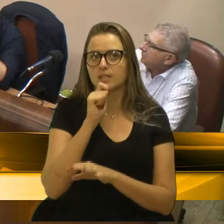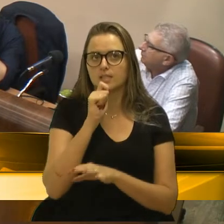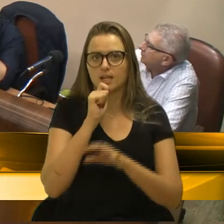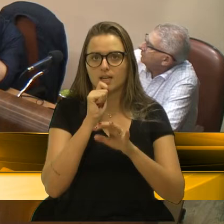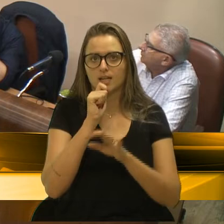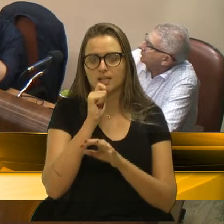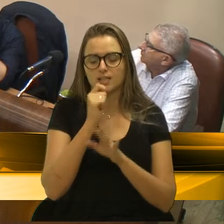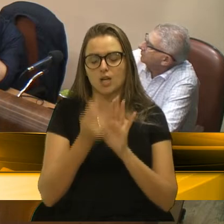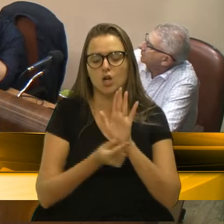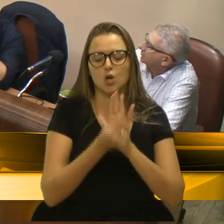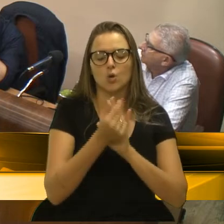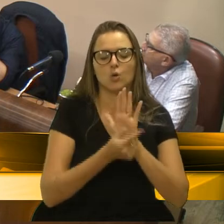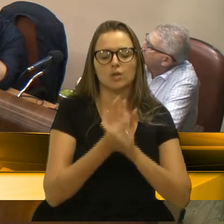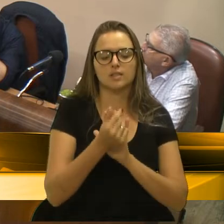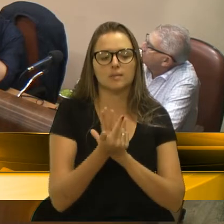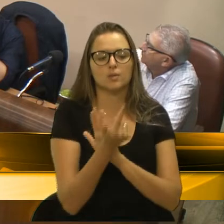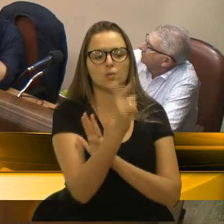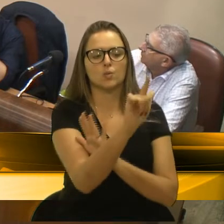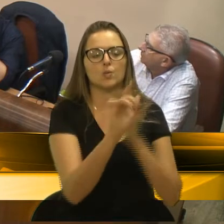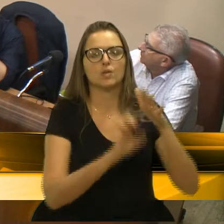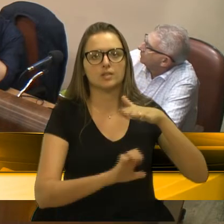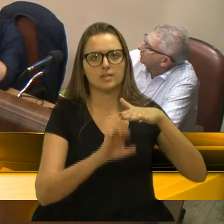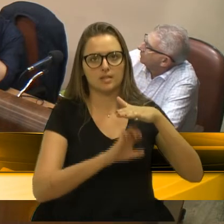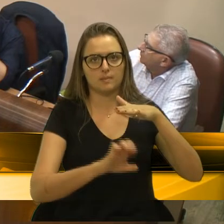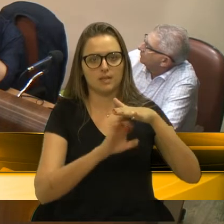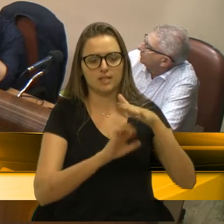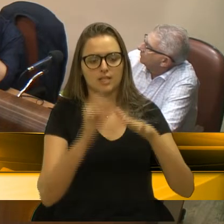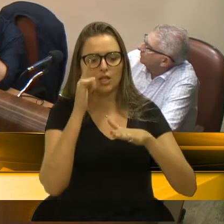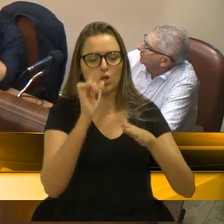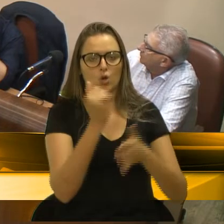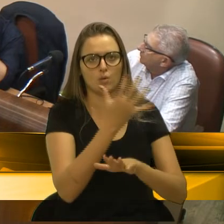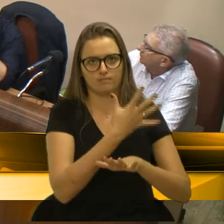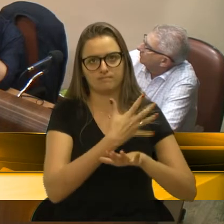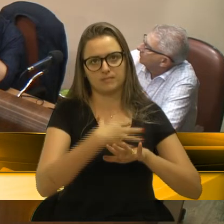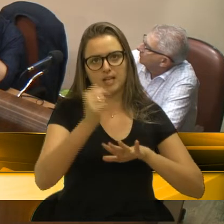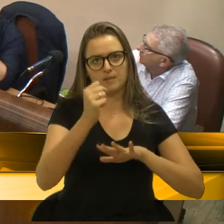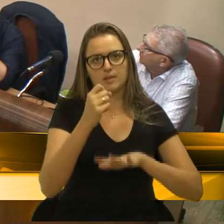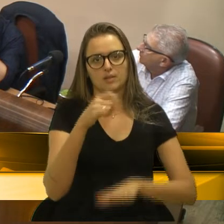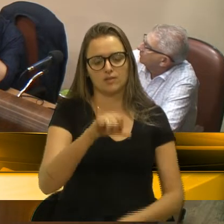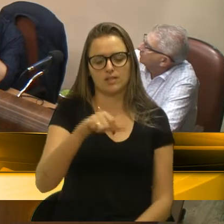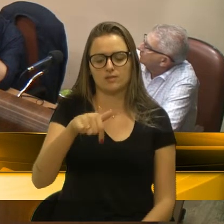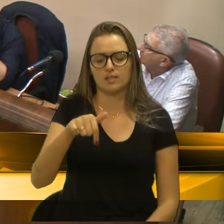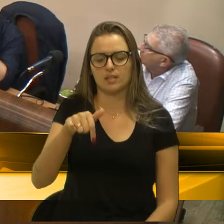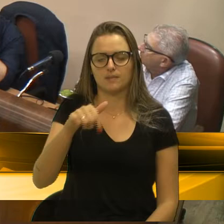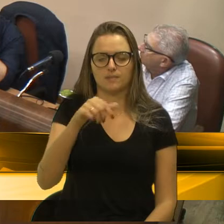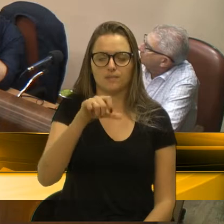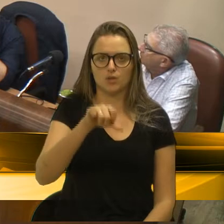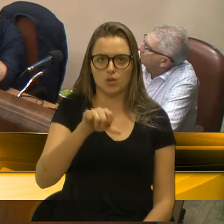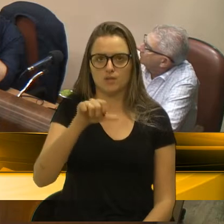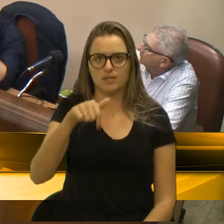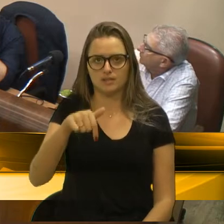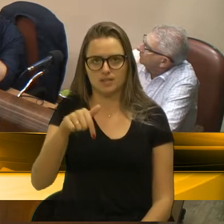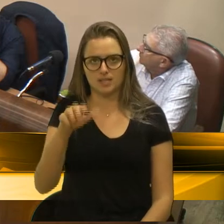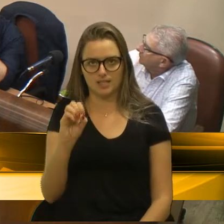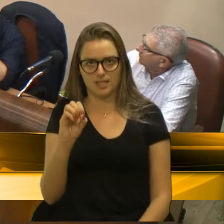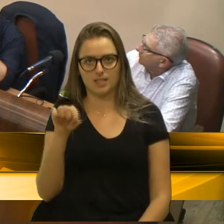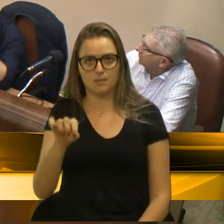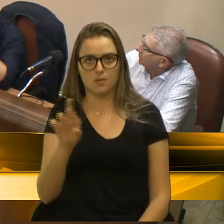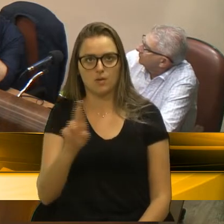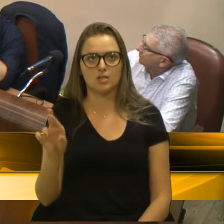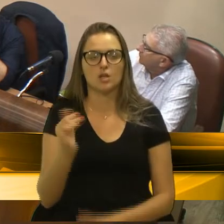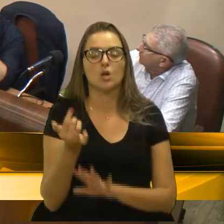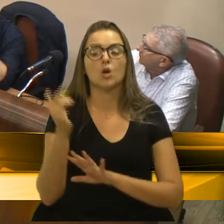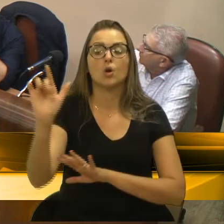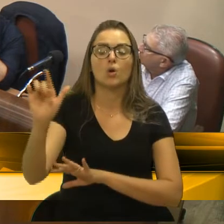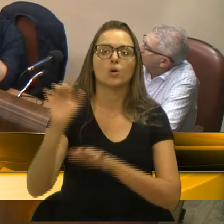um orçamento com outras empresas. Essa empresa que ganhou R$ 979 mil para fazer isso. Outras empresas, vereadora